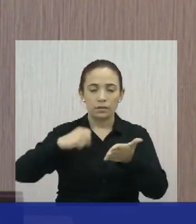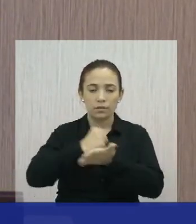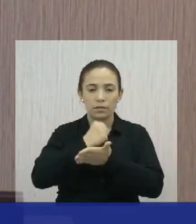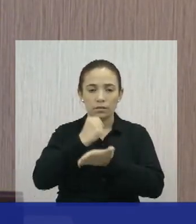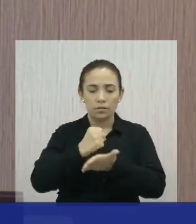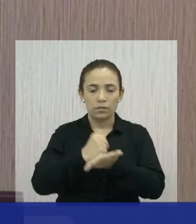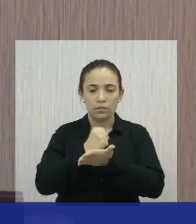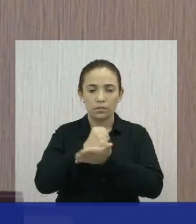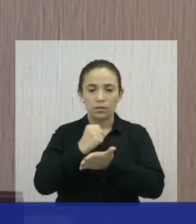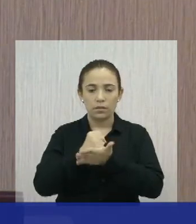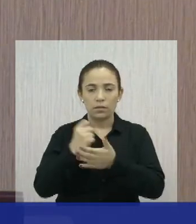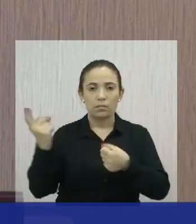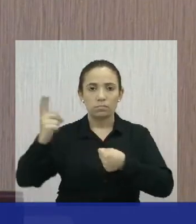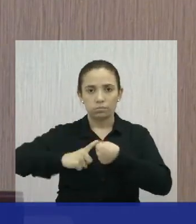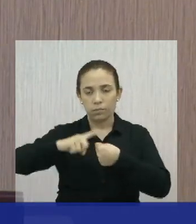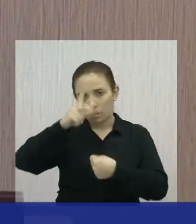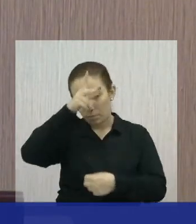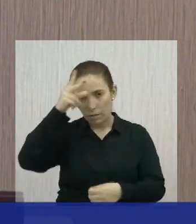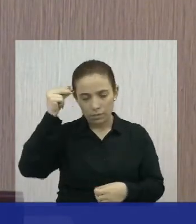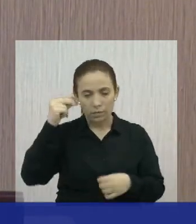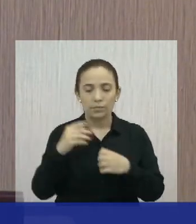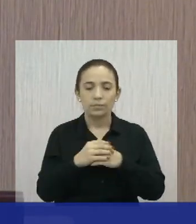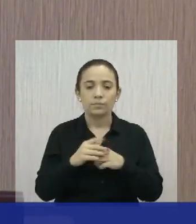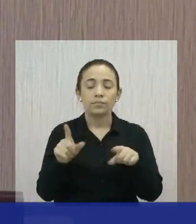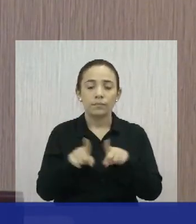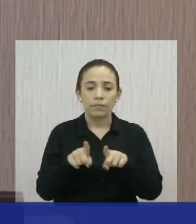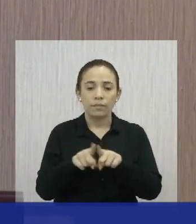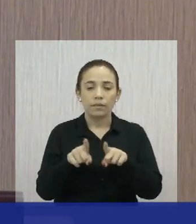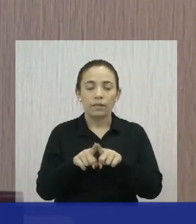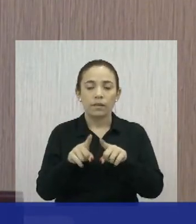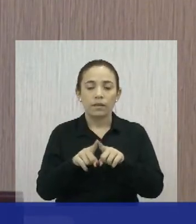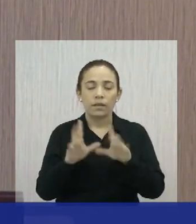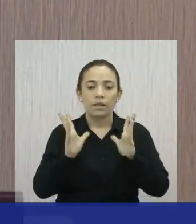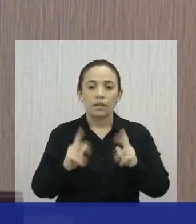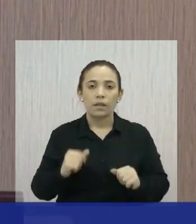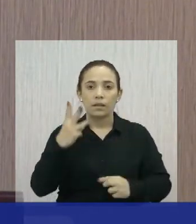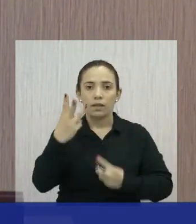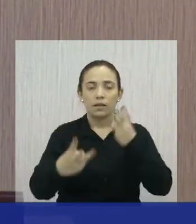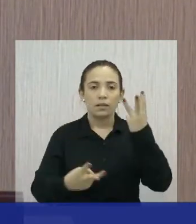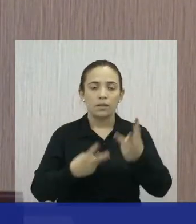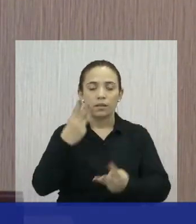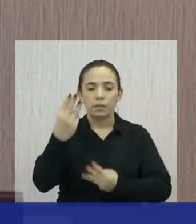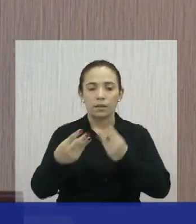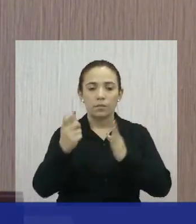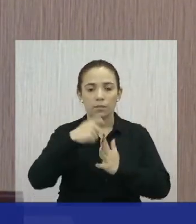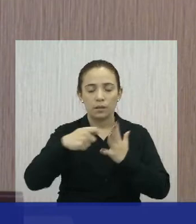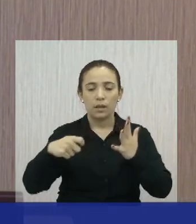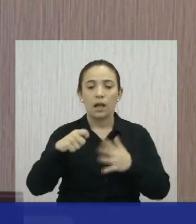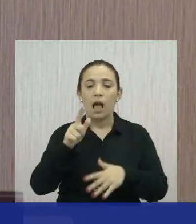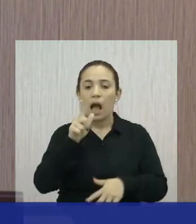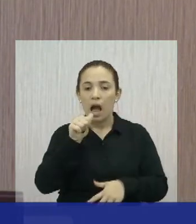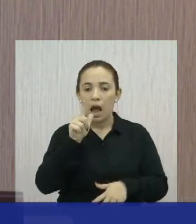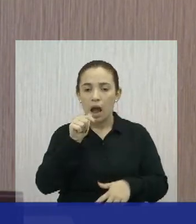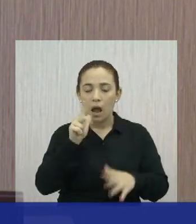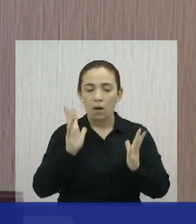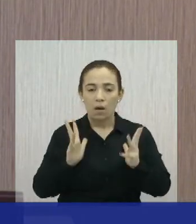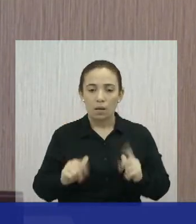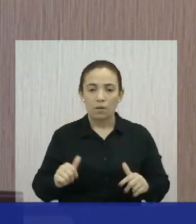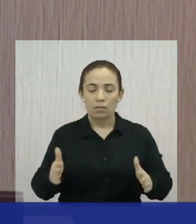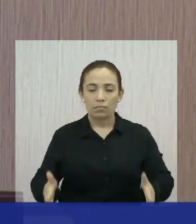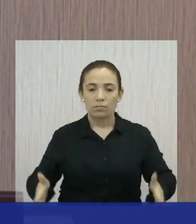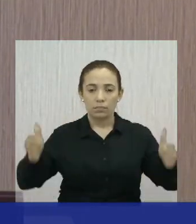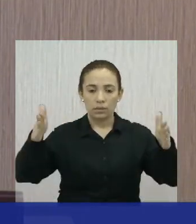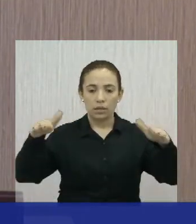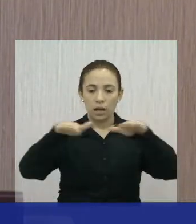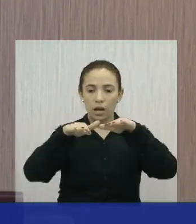credenciadas pela Prefeitura. A detetização, que é trimestral, análise de água e limpeza de caixa d'água, que eu não posso mais limpar minha